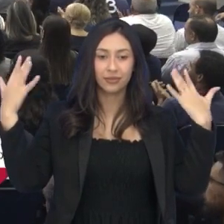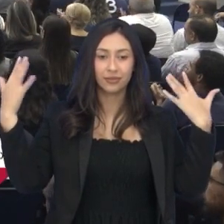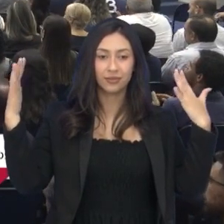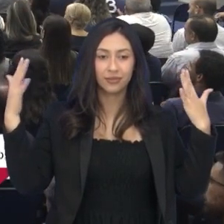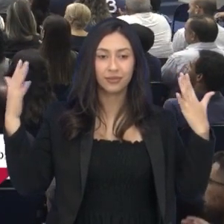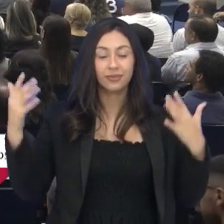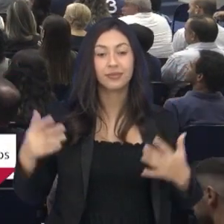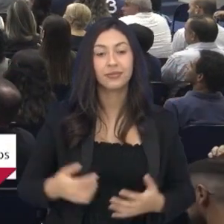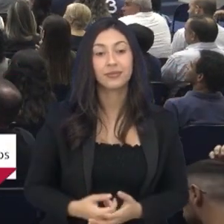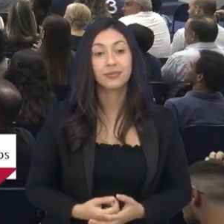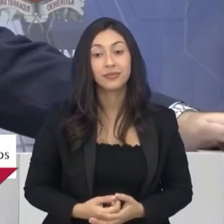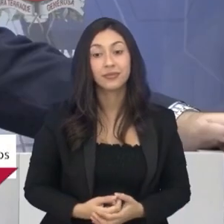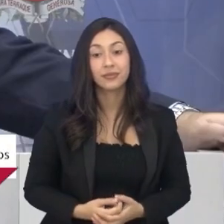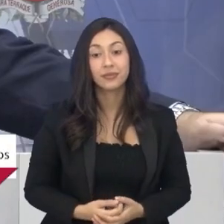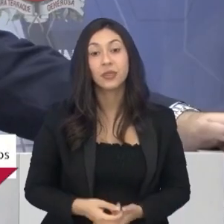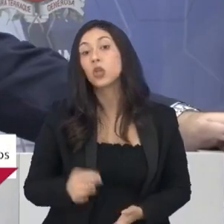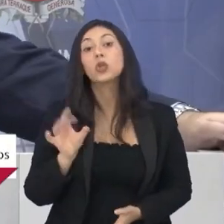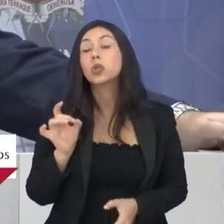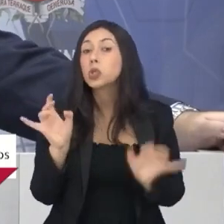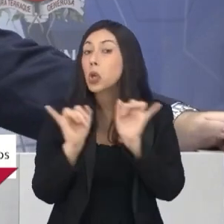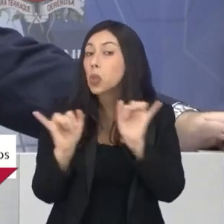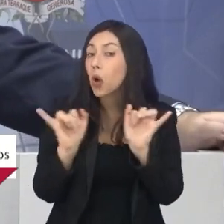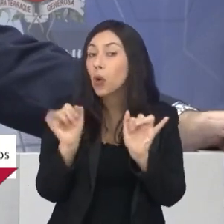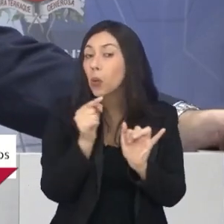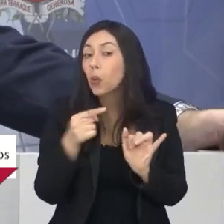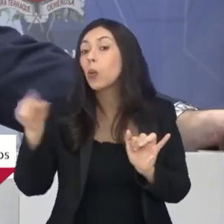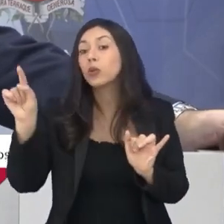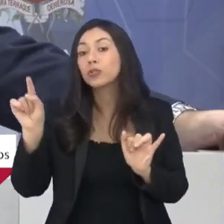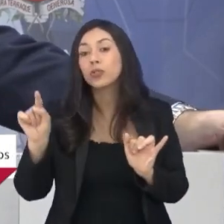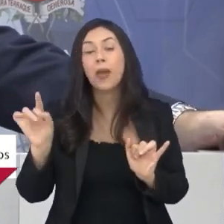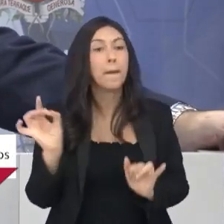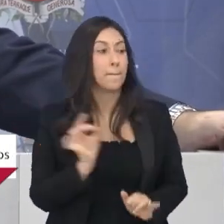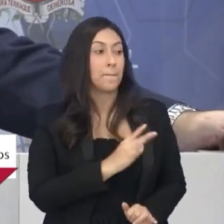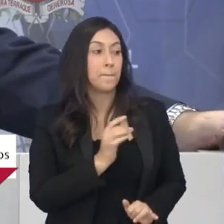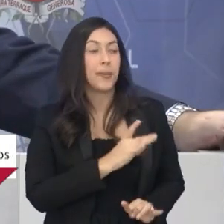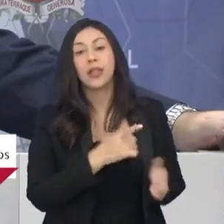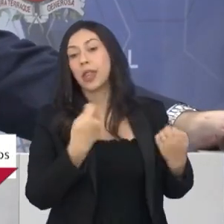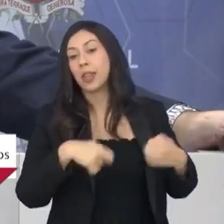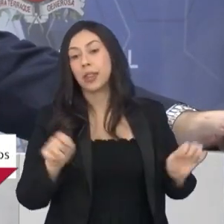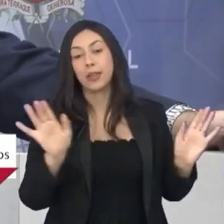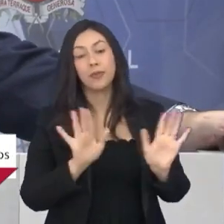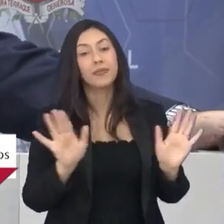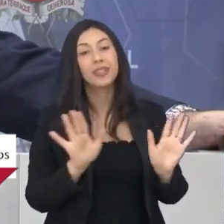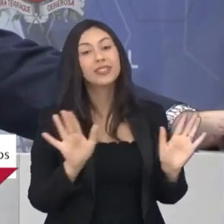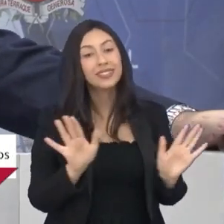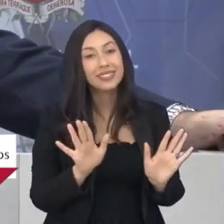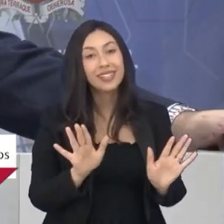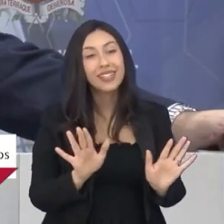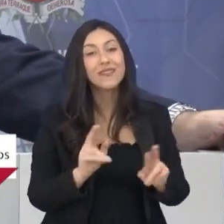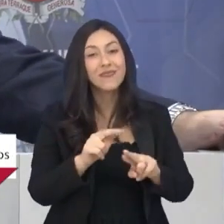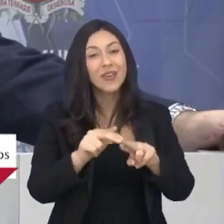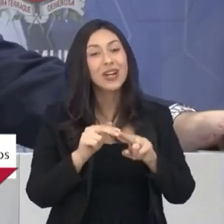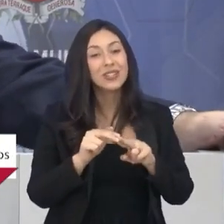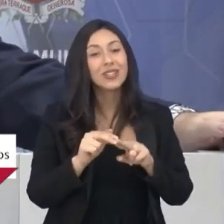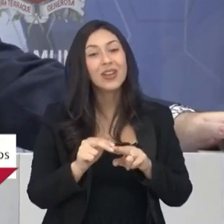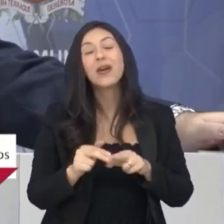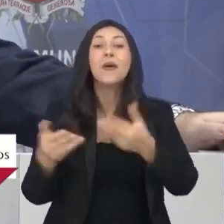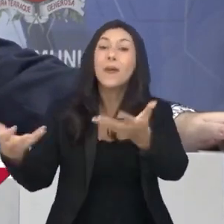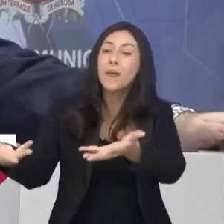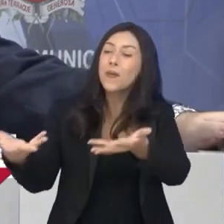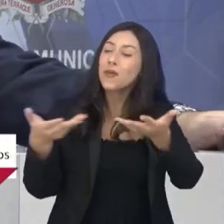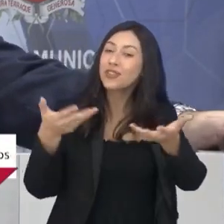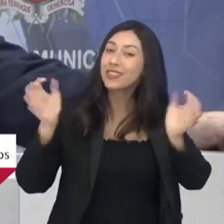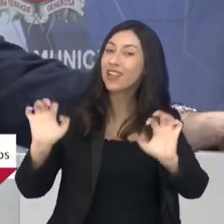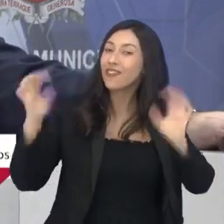todos apenas último recado tanto que não é para temer o Tribunal de Contas Dr Germano que o convite para a nossa festa do dia